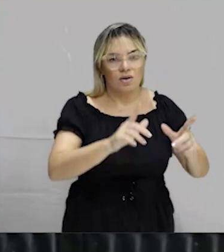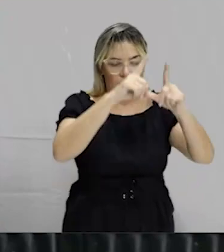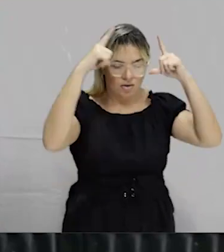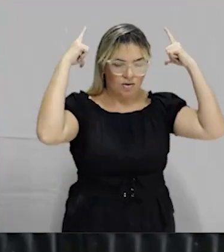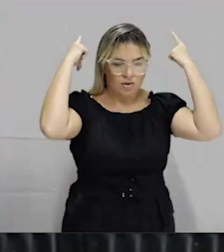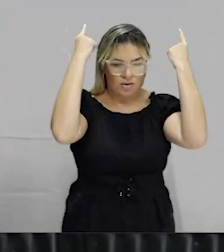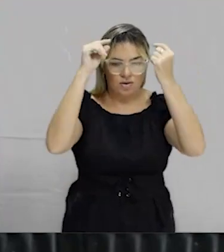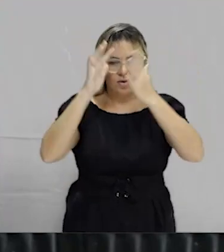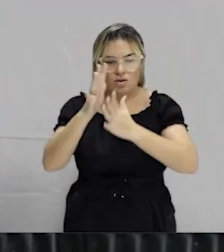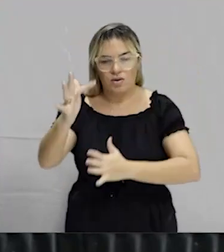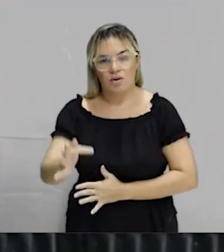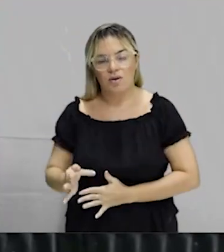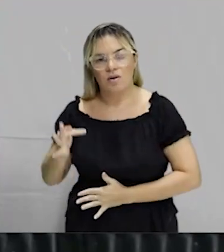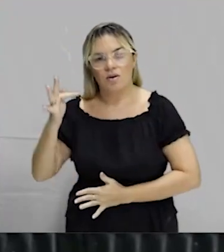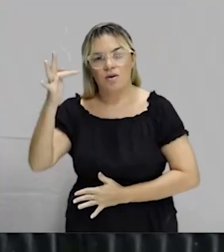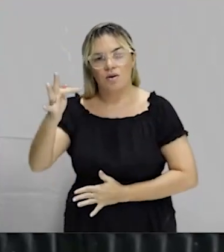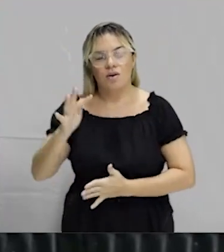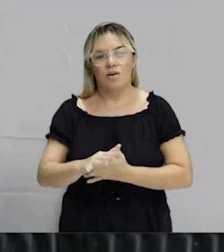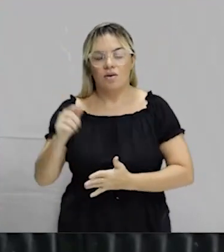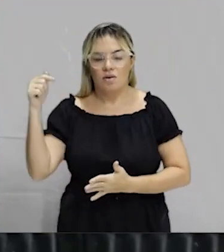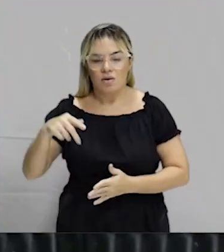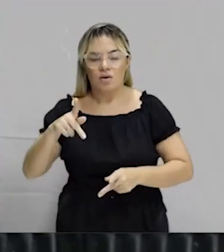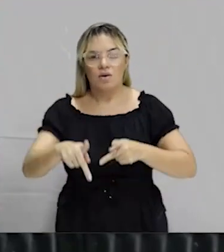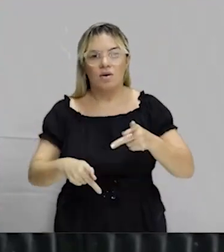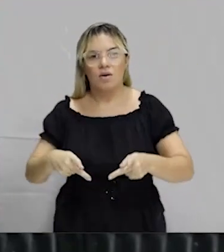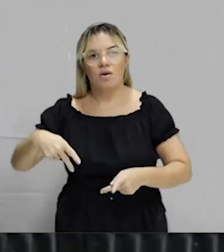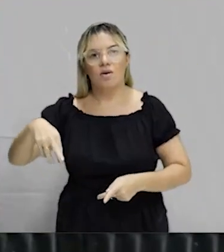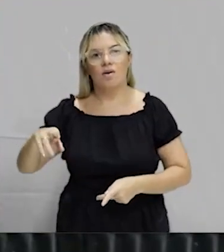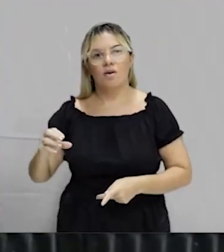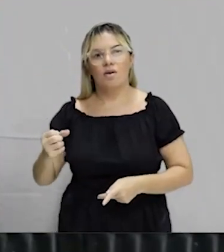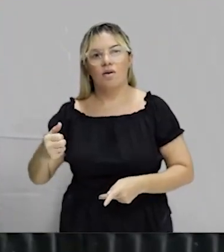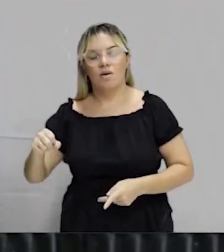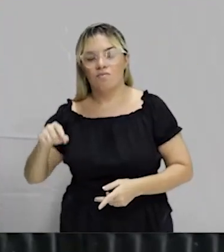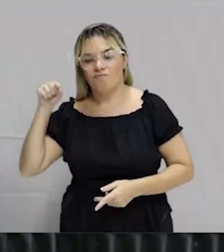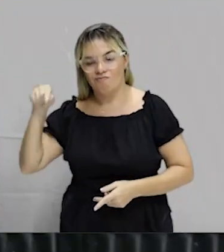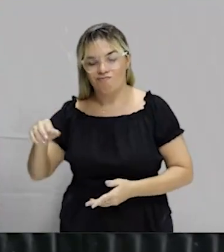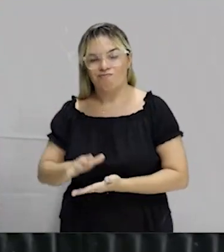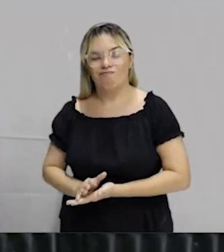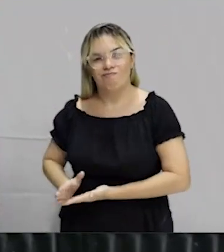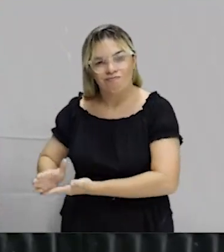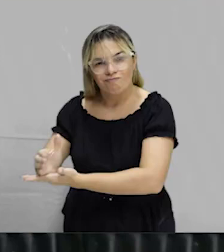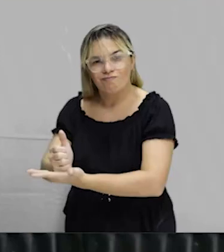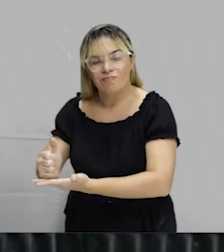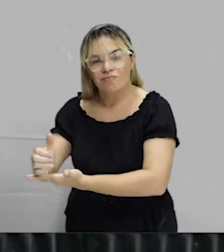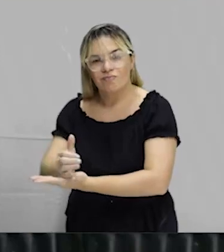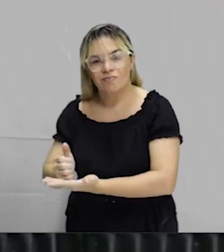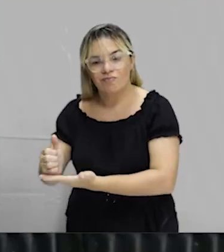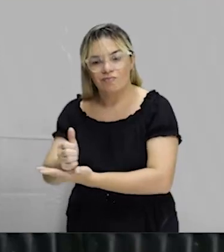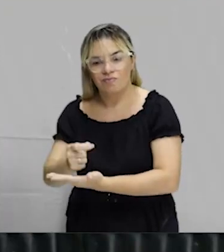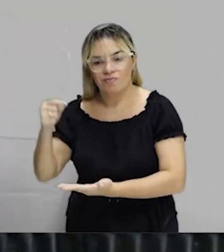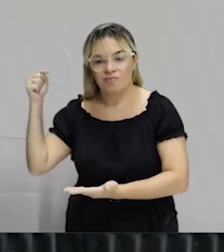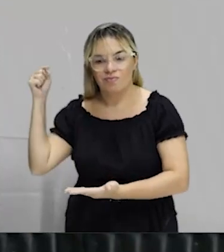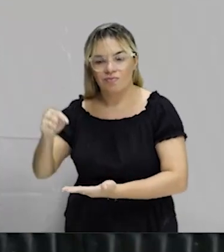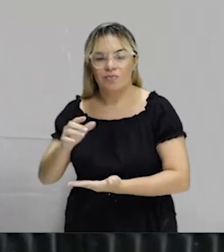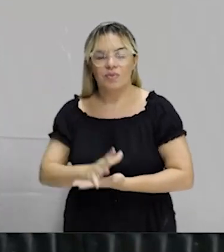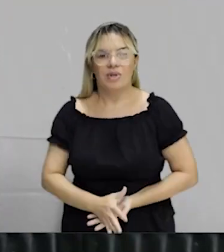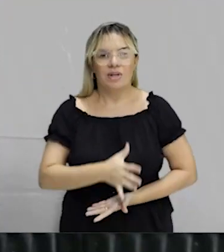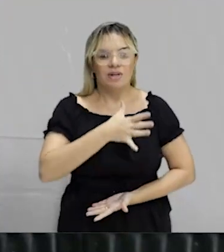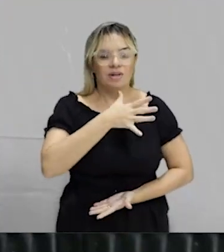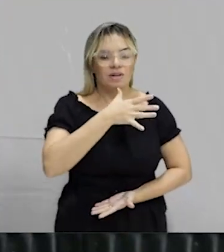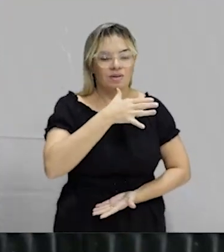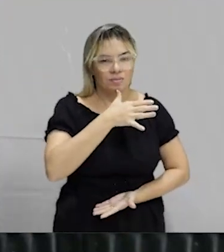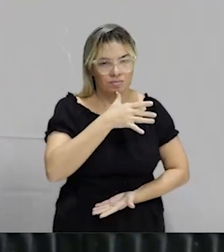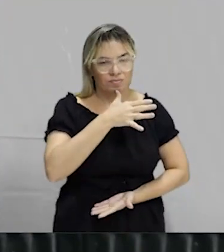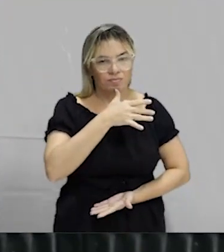futuramente, os persas, eles irão ser dominados, eles serão conquistados pela Macedônia,